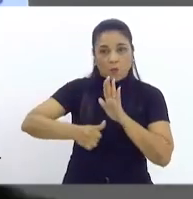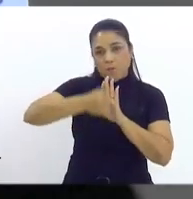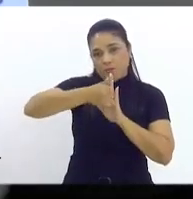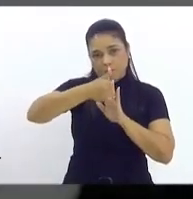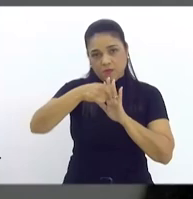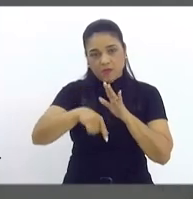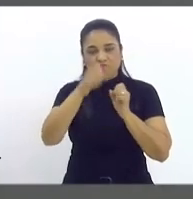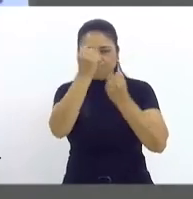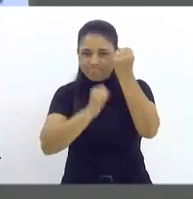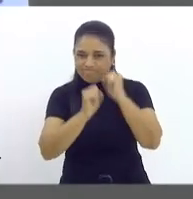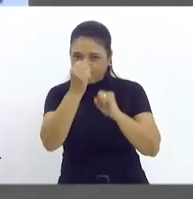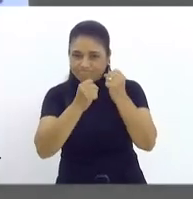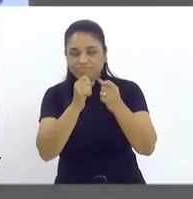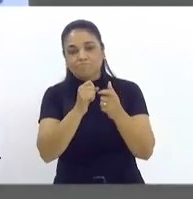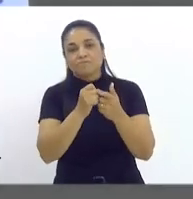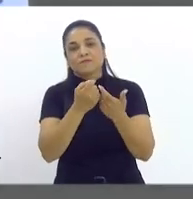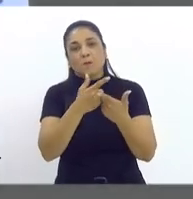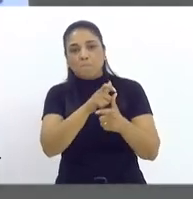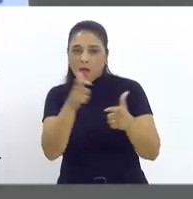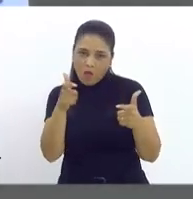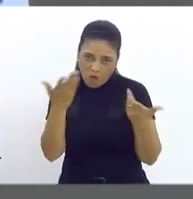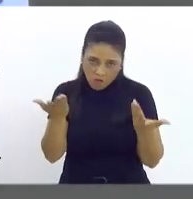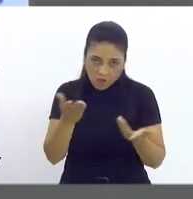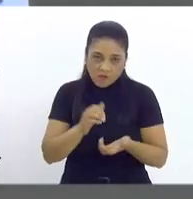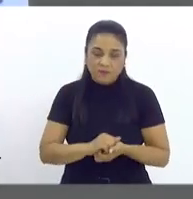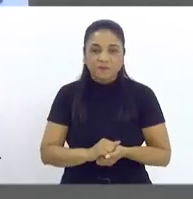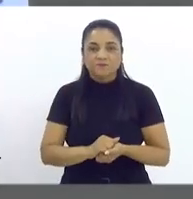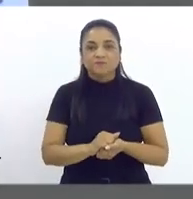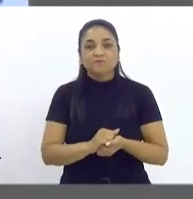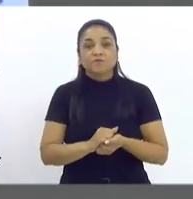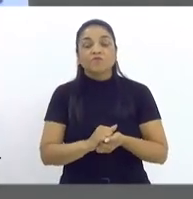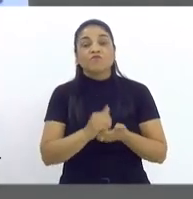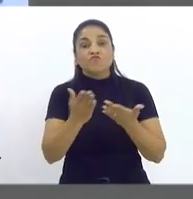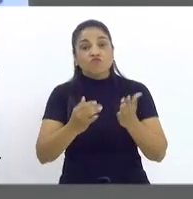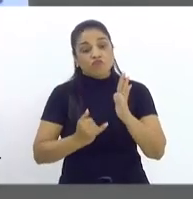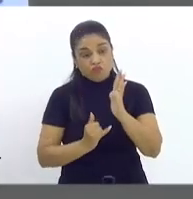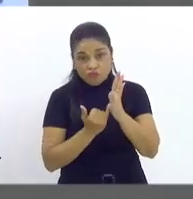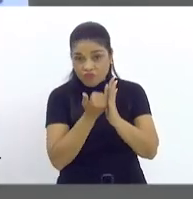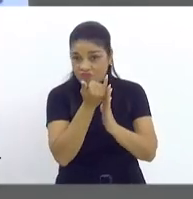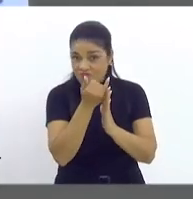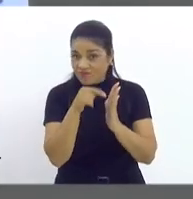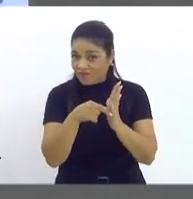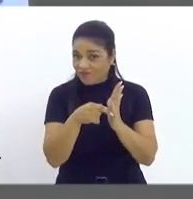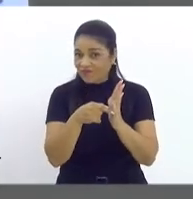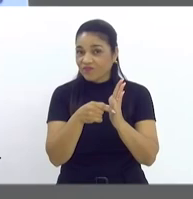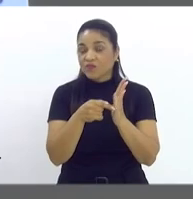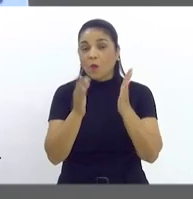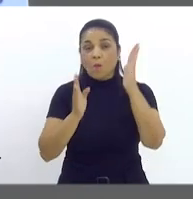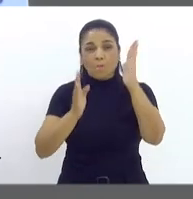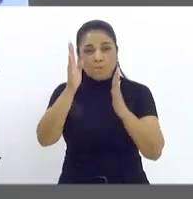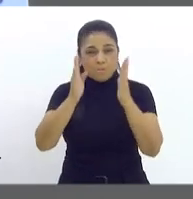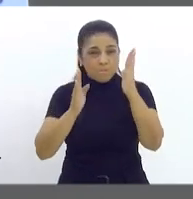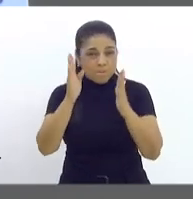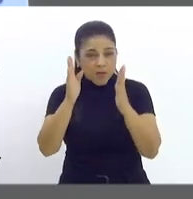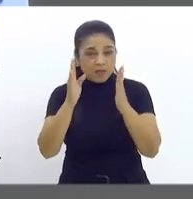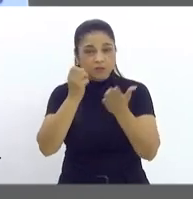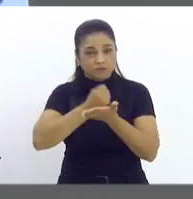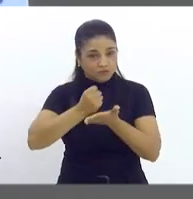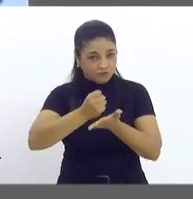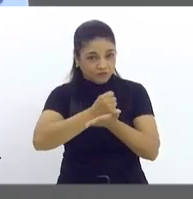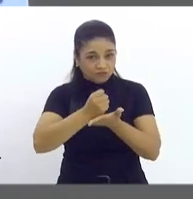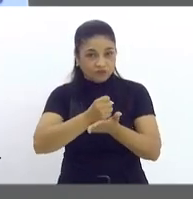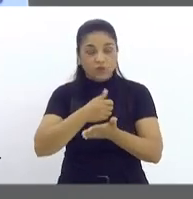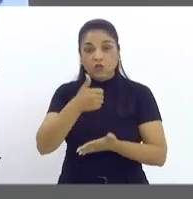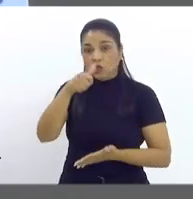um parque industrial maior. Na parte de tributos, né? Durante esse período de concessão,